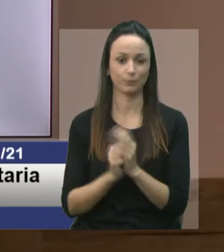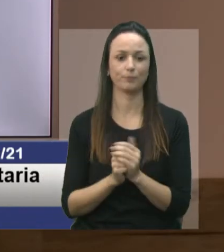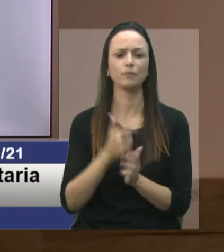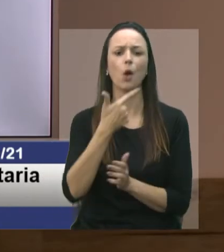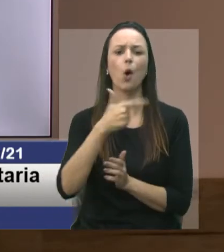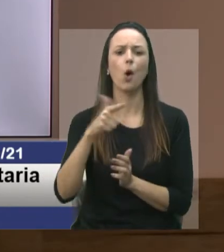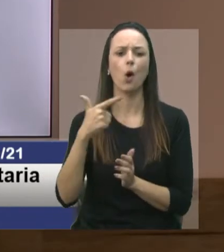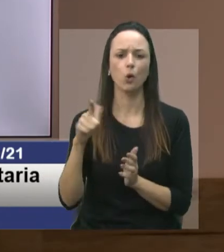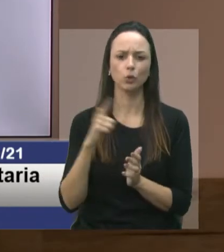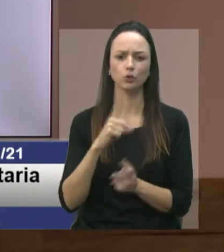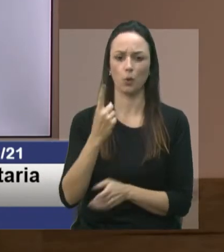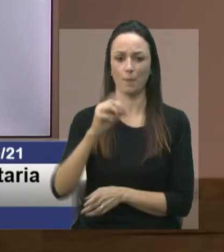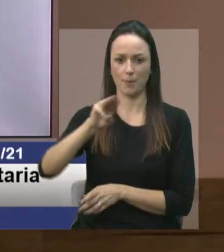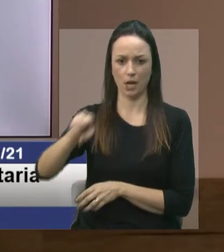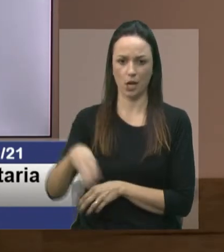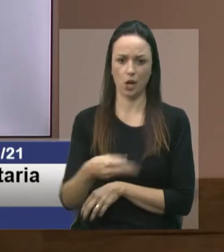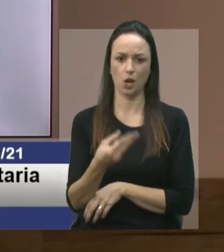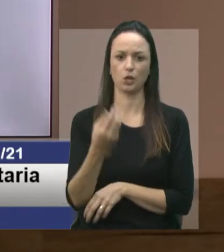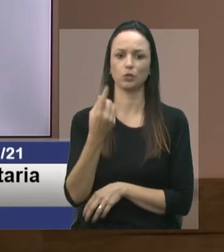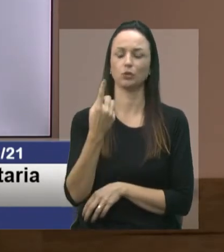correntes,